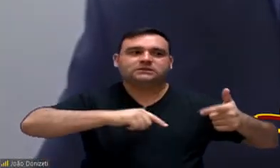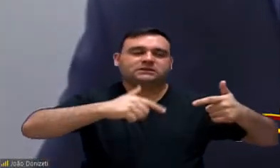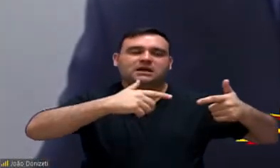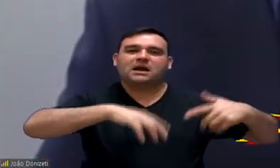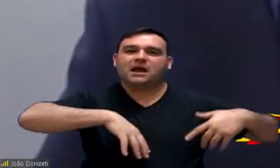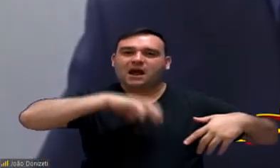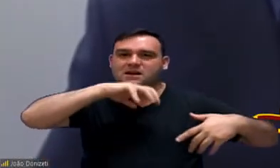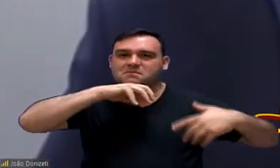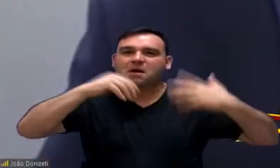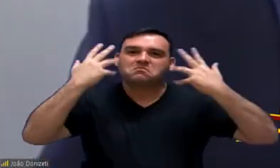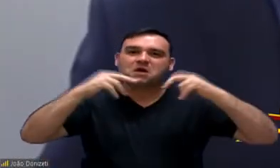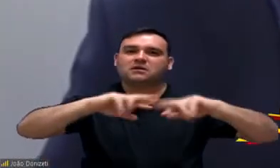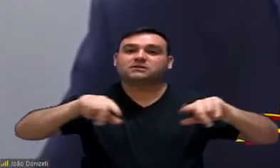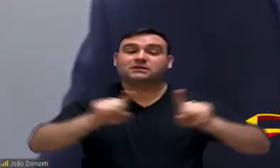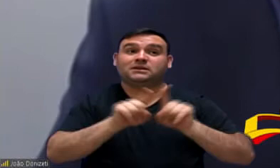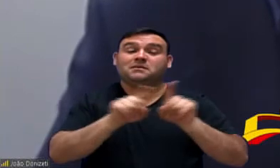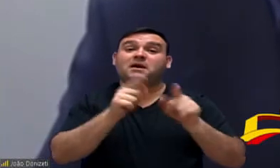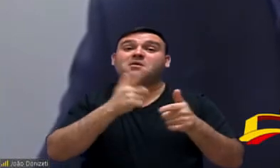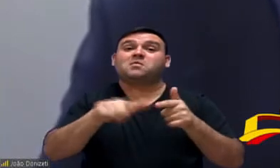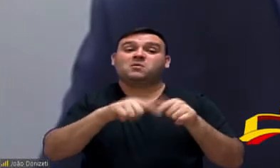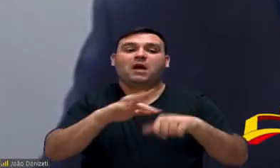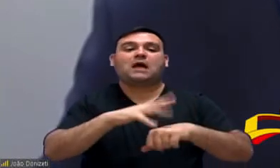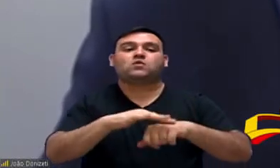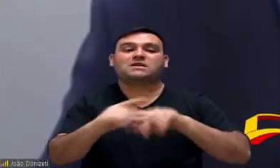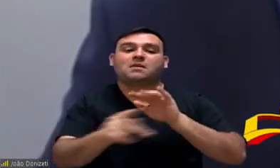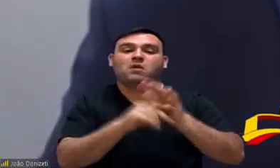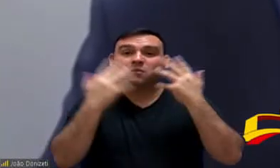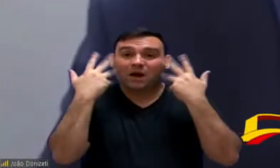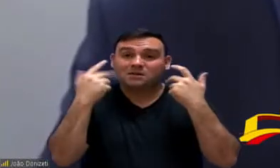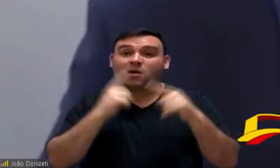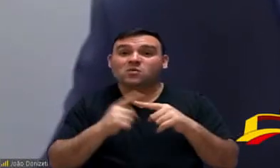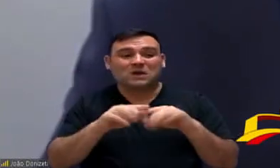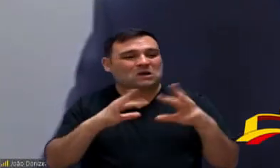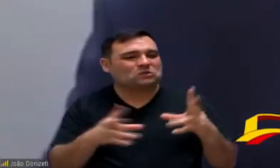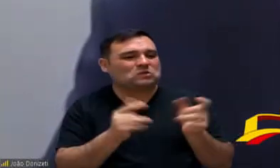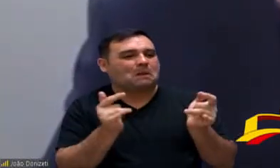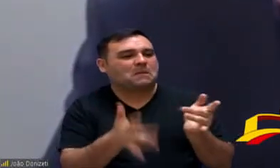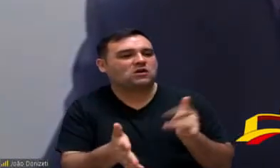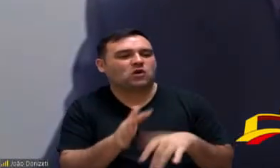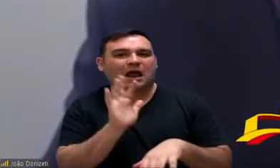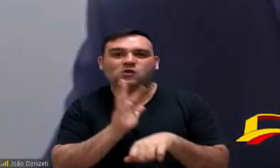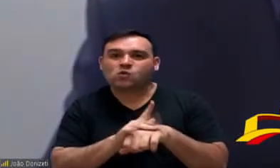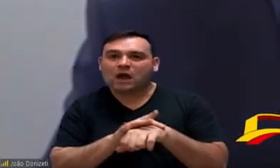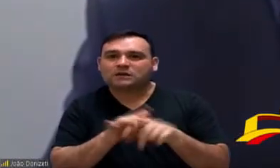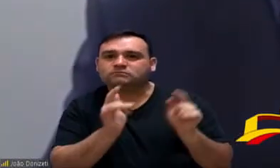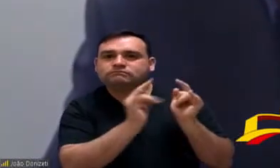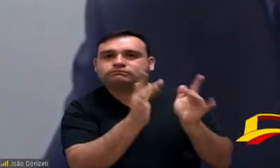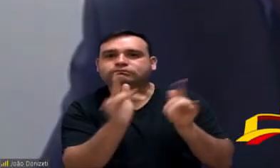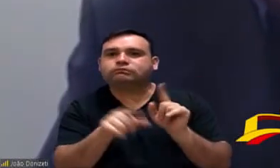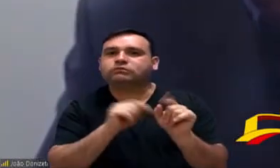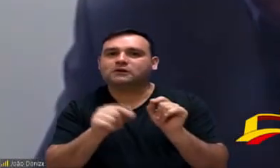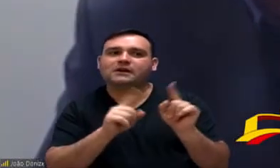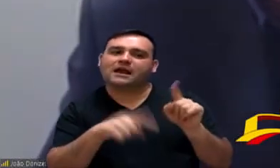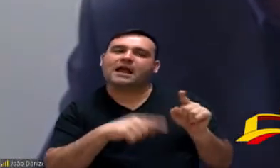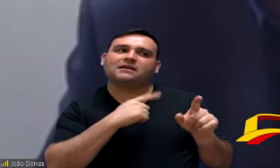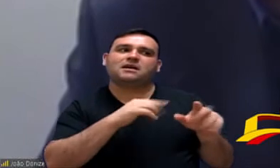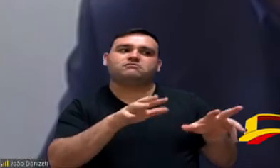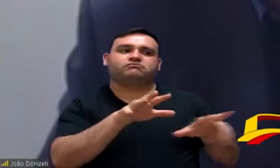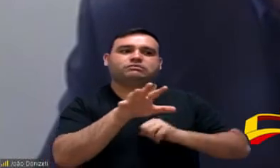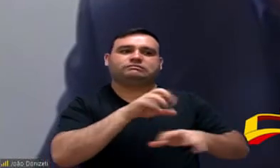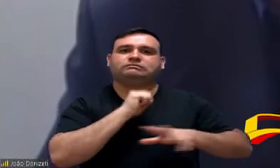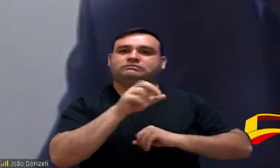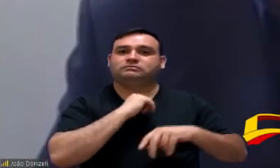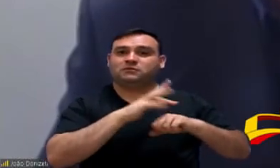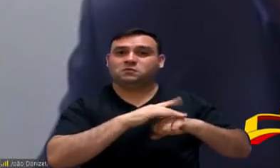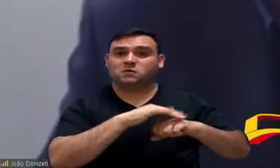Inclusive, com problemas de zoonose, porque esses animais abandonados, doentes, espalhados pela cidade, são vetores de doenças.